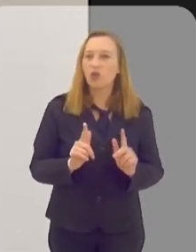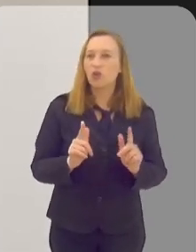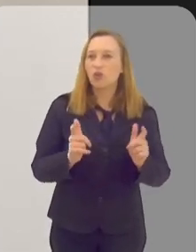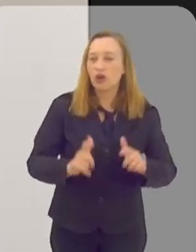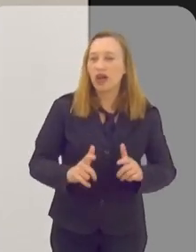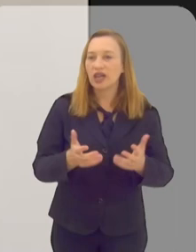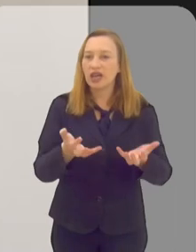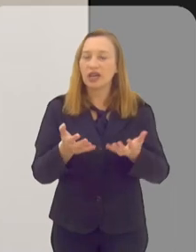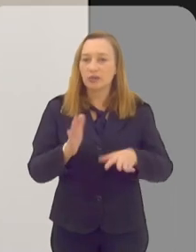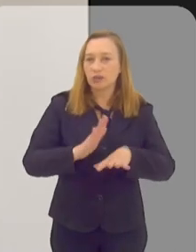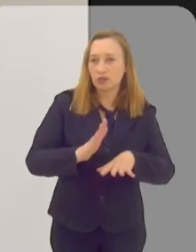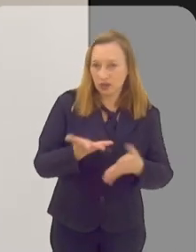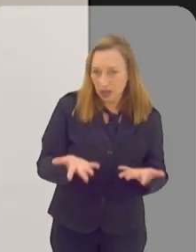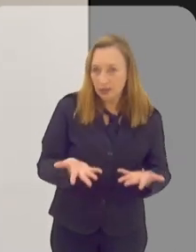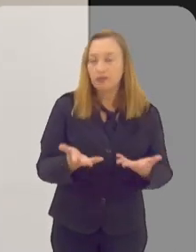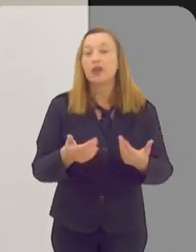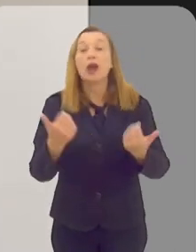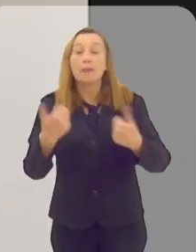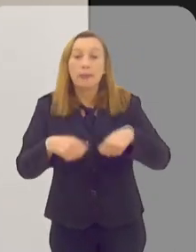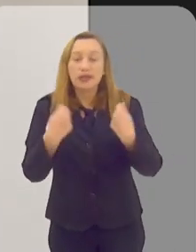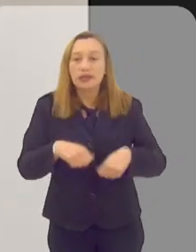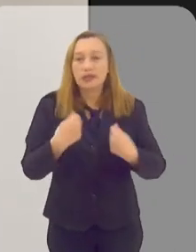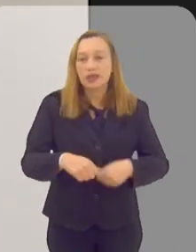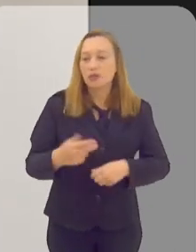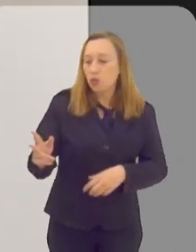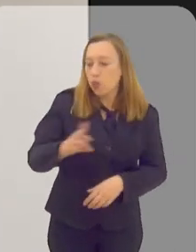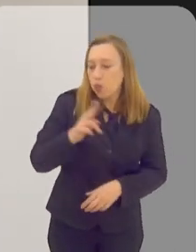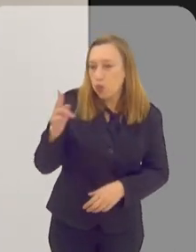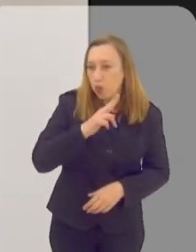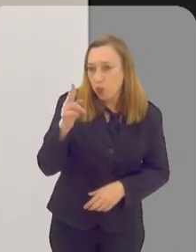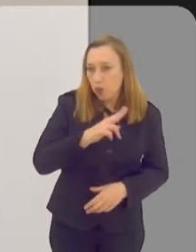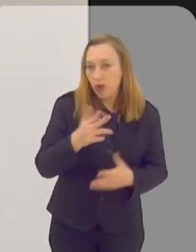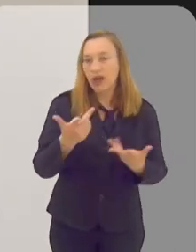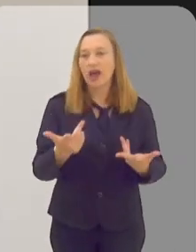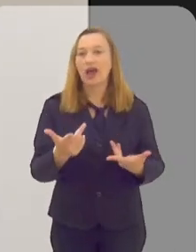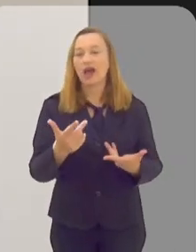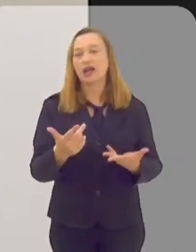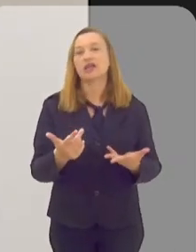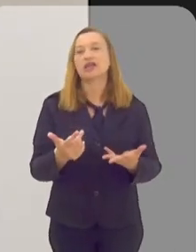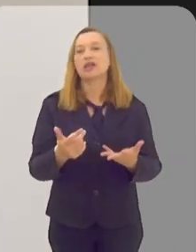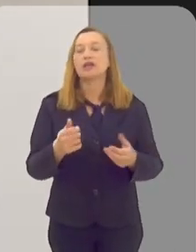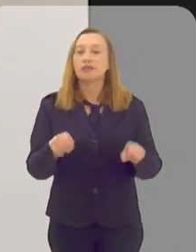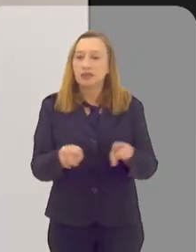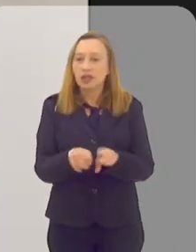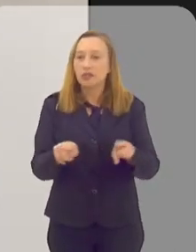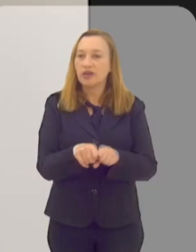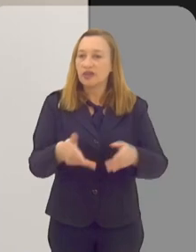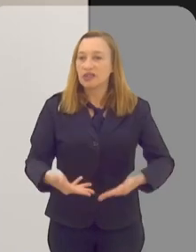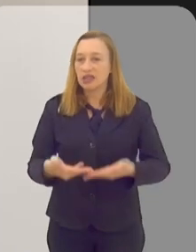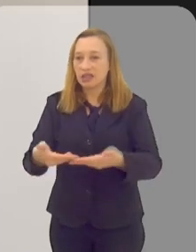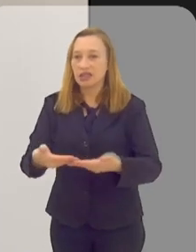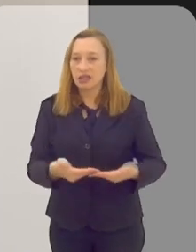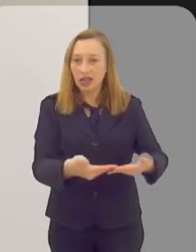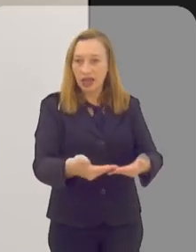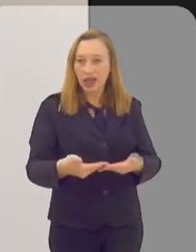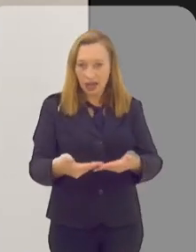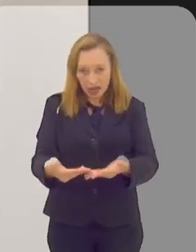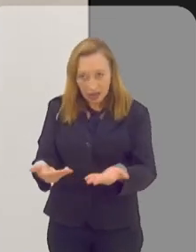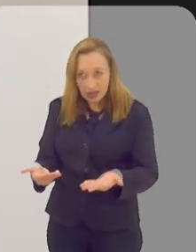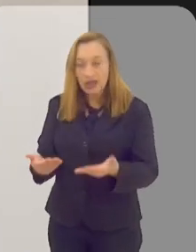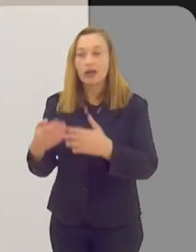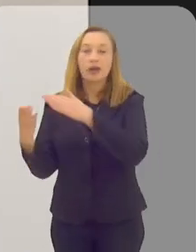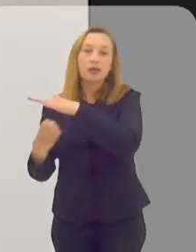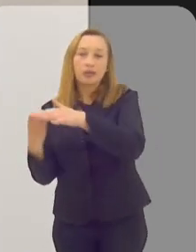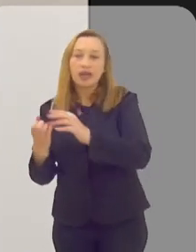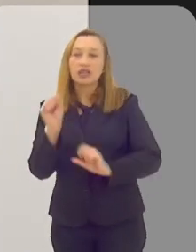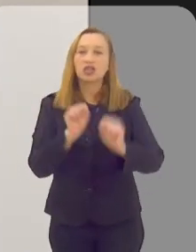ritmo desejado. Então, a gente percebeu que a gente precisa acelerar essa agenda e a gente precisa fazer entregas também para as empresas,